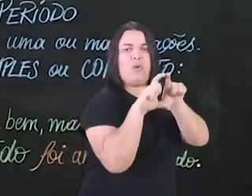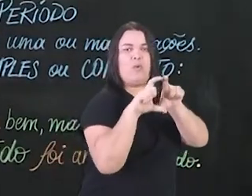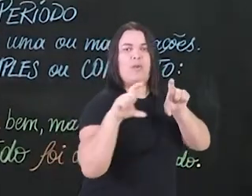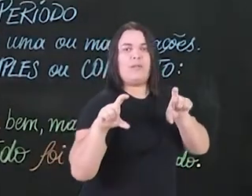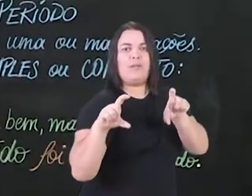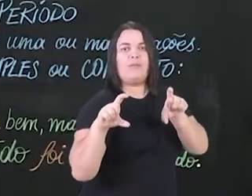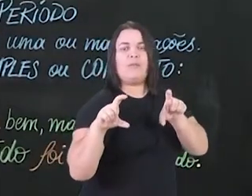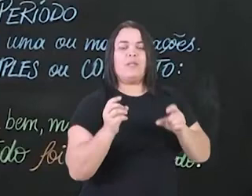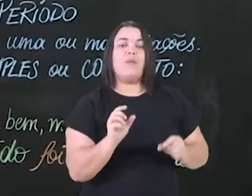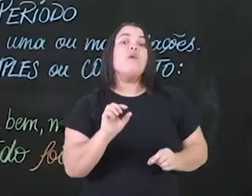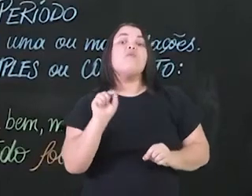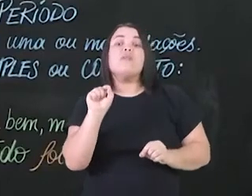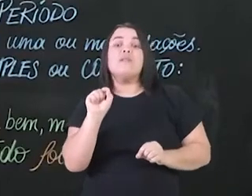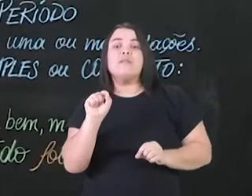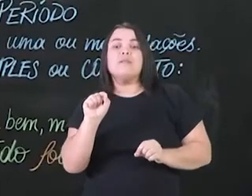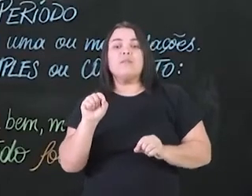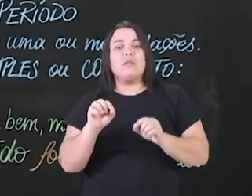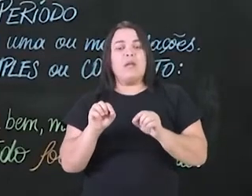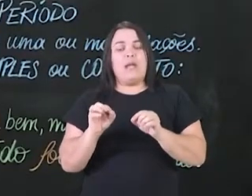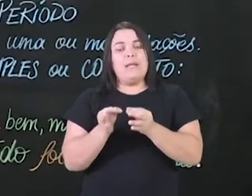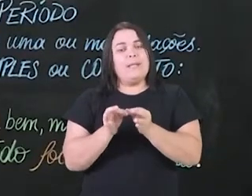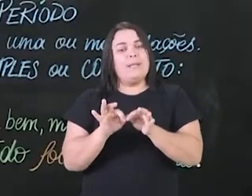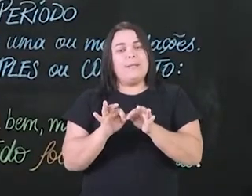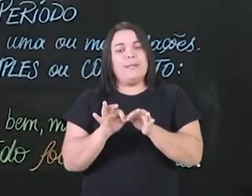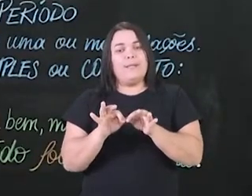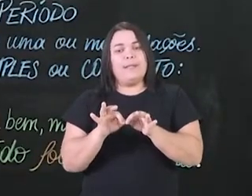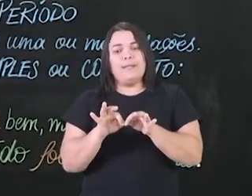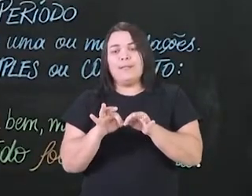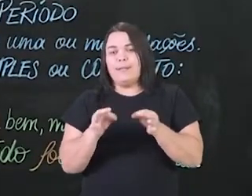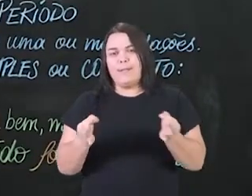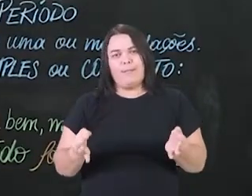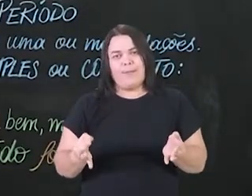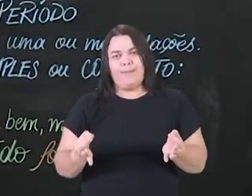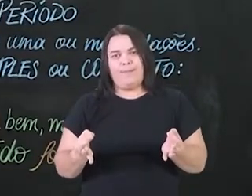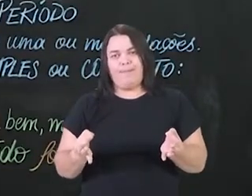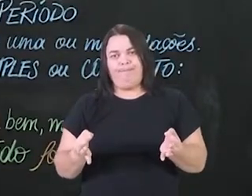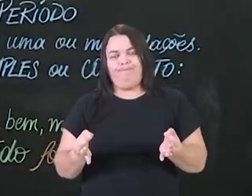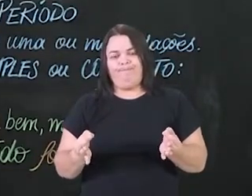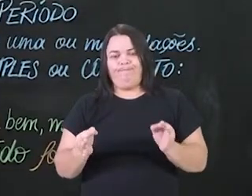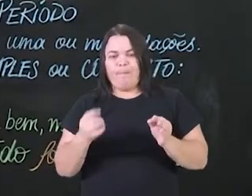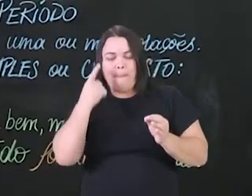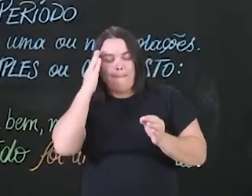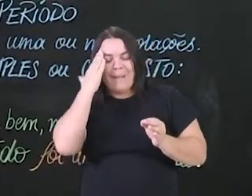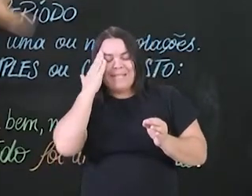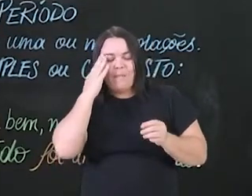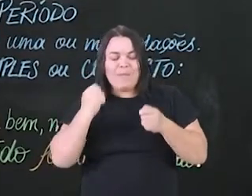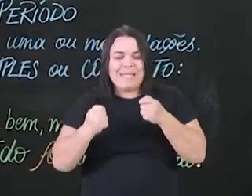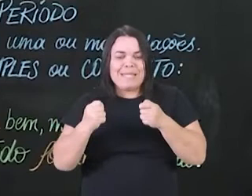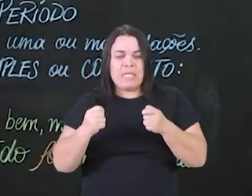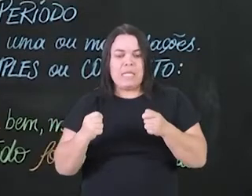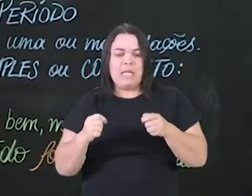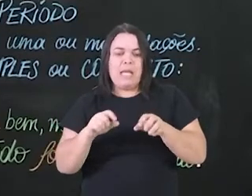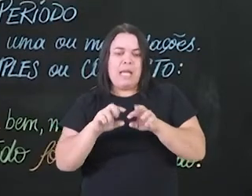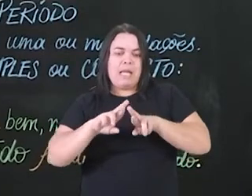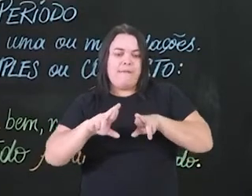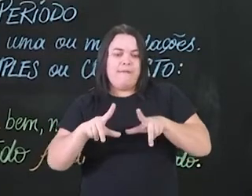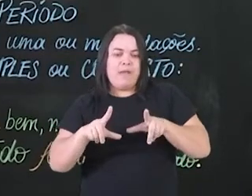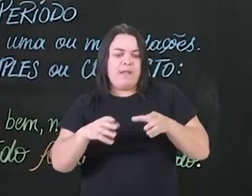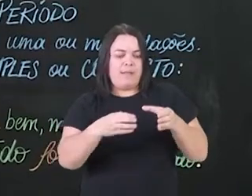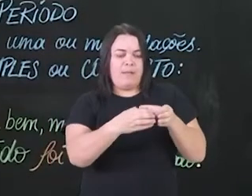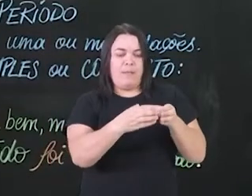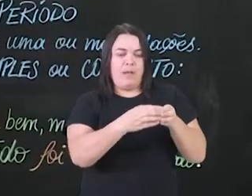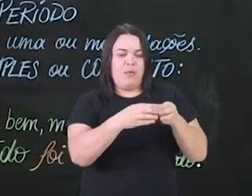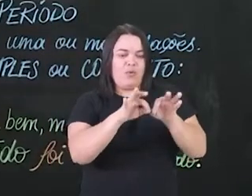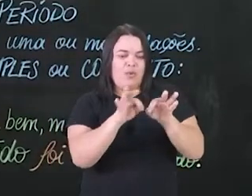é importante compreender a distinção do período simples e do período composto. Compreendendo a função da oração, compreendendo a função